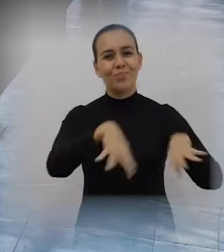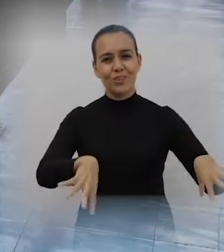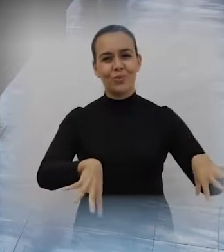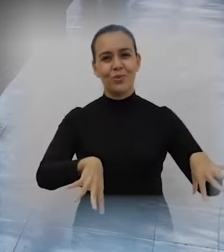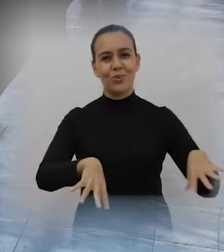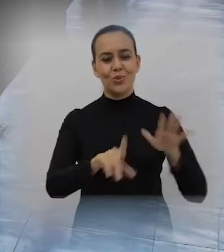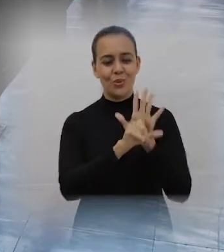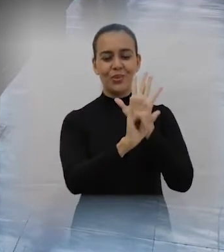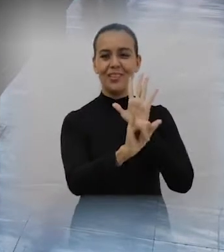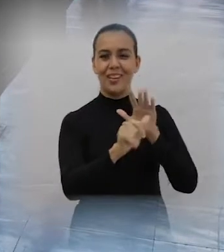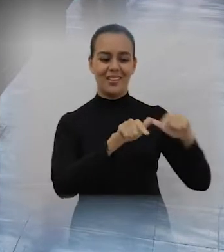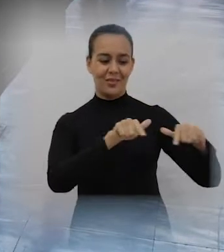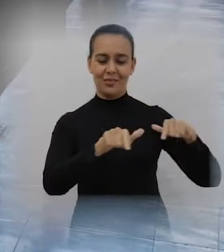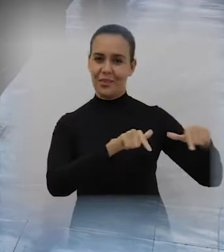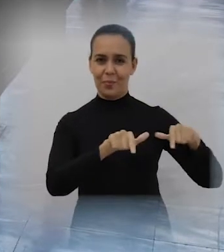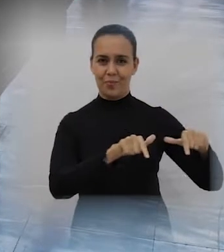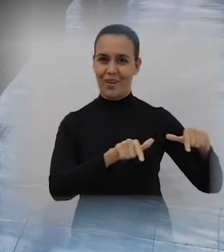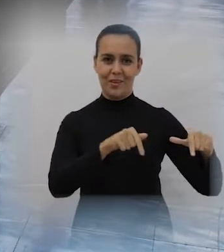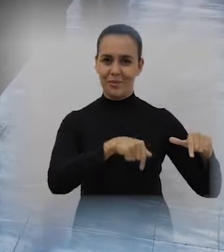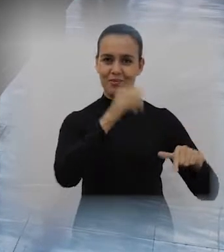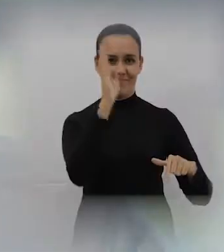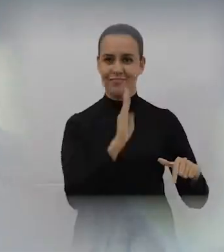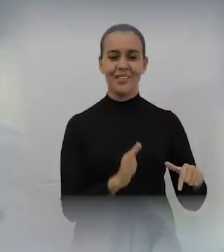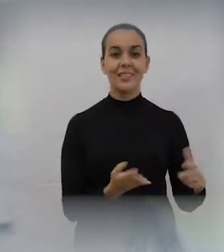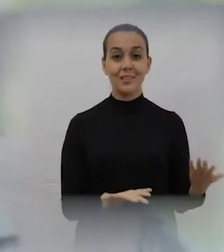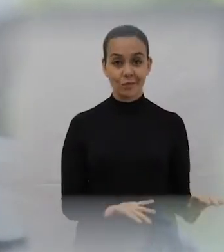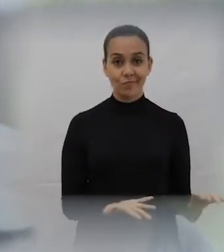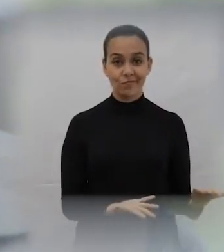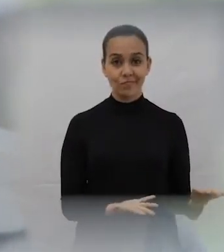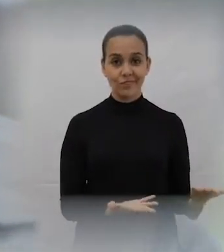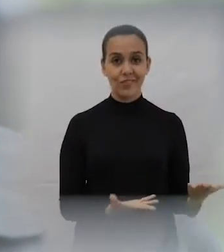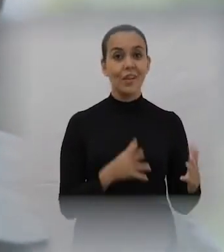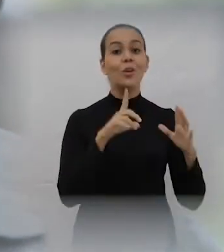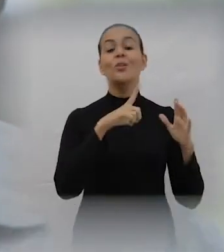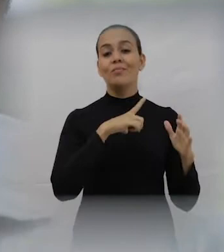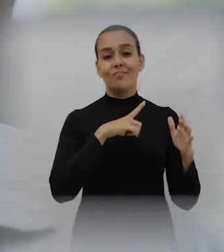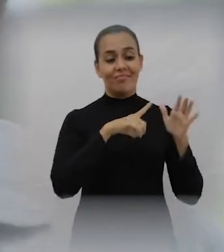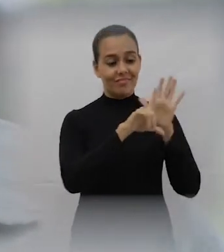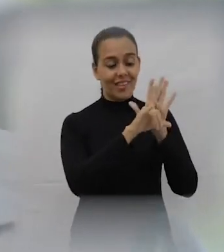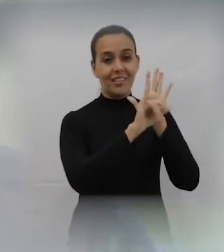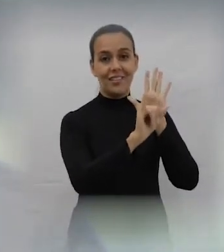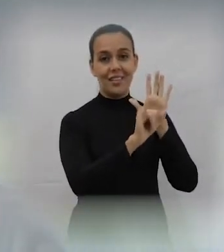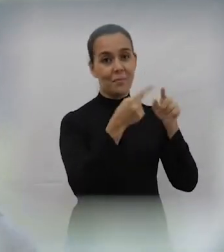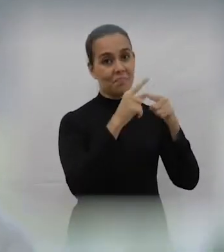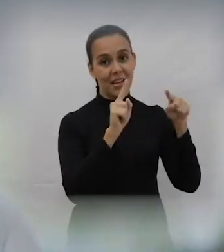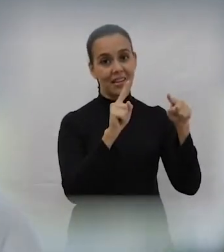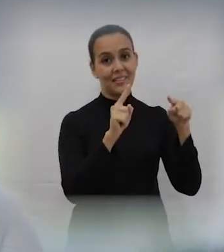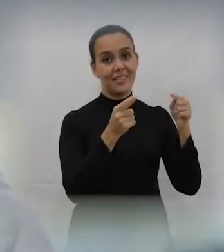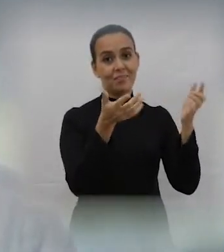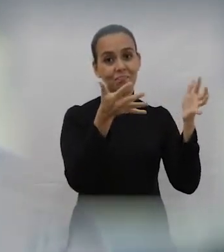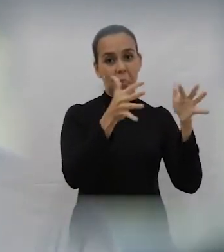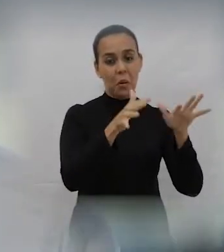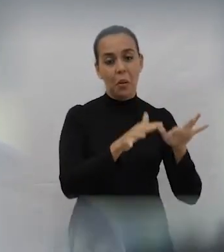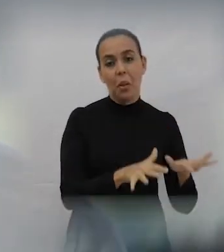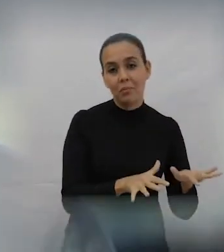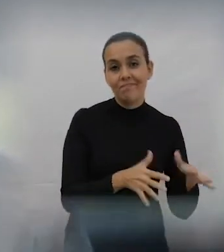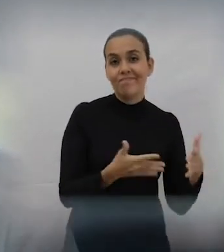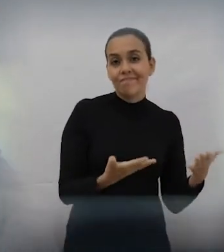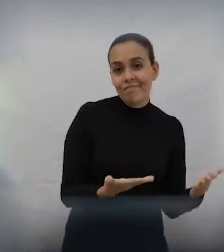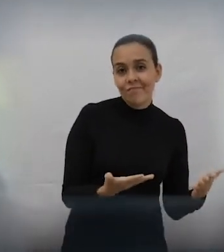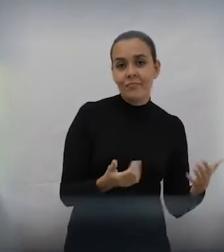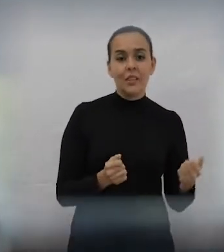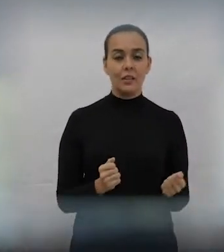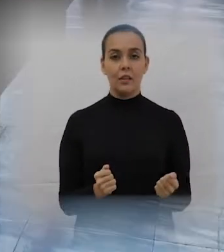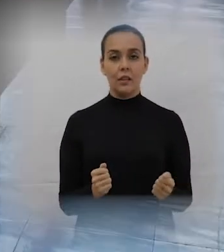trabalhistas que lá estão, aos poucos, sendo reforçados ou construídos, né? E um ponto importante é que hoje a